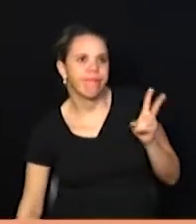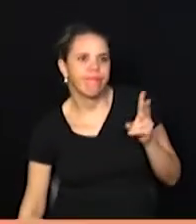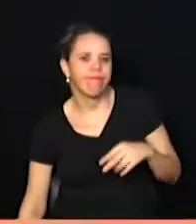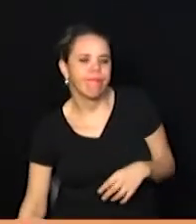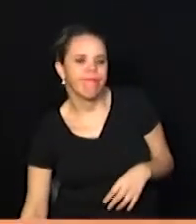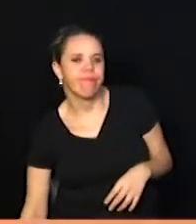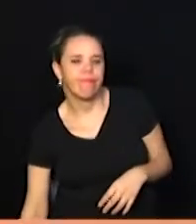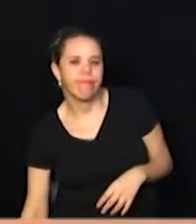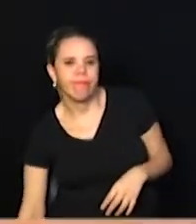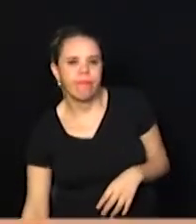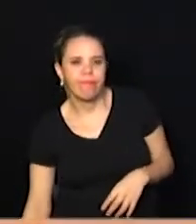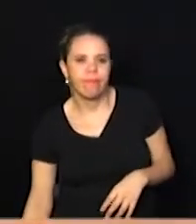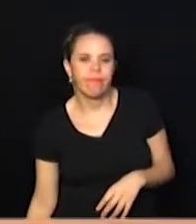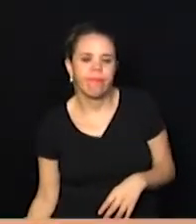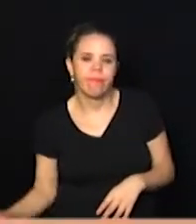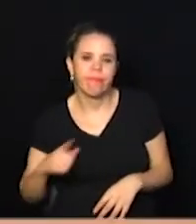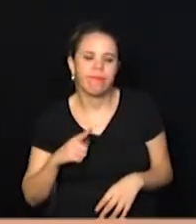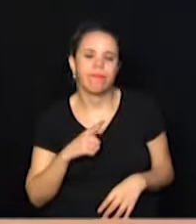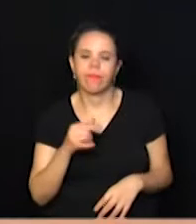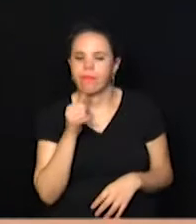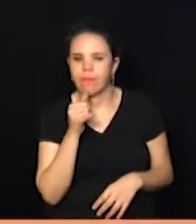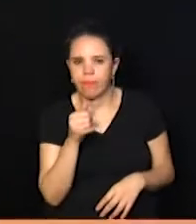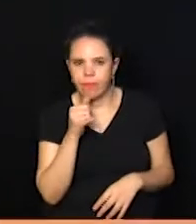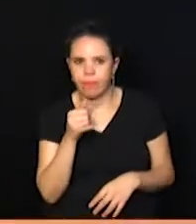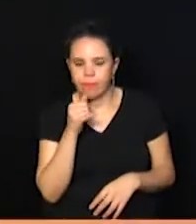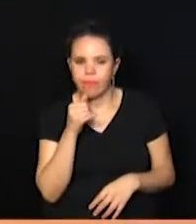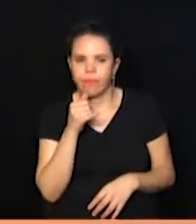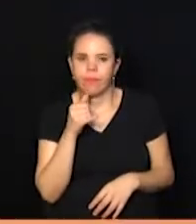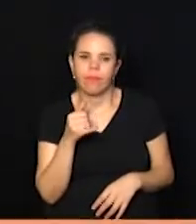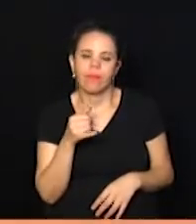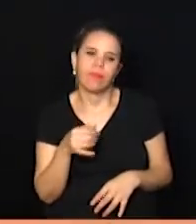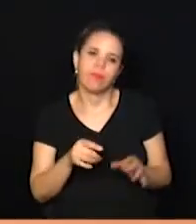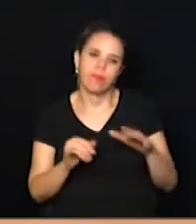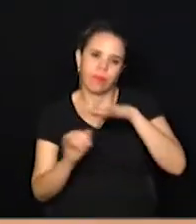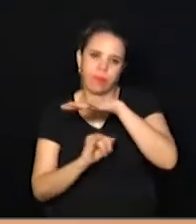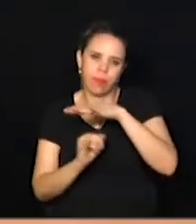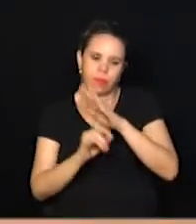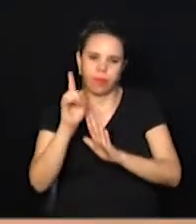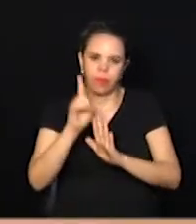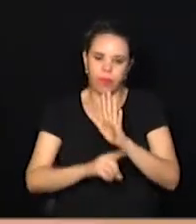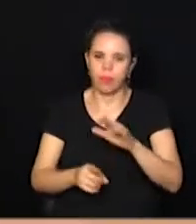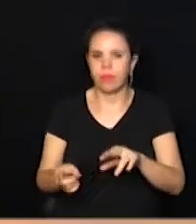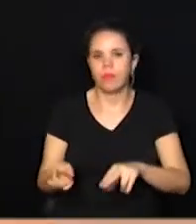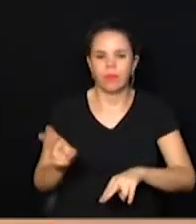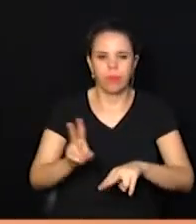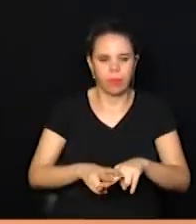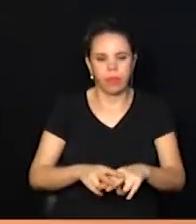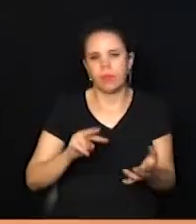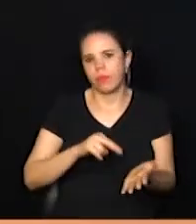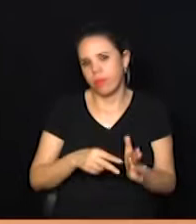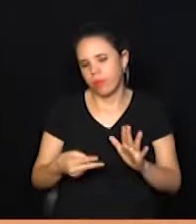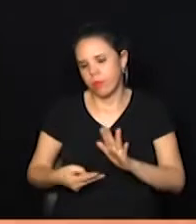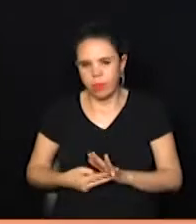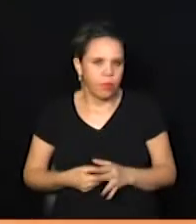e ainda que tenha operado, né, a prescrição, que é um instituto de direito penal, que determina